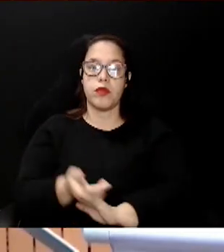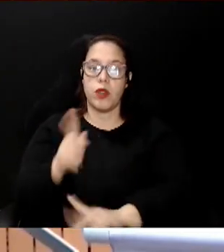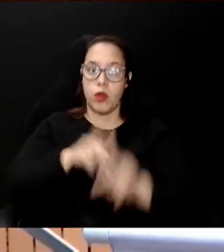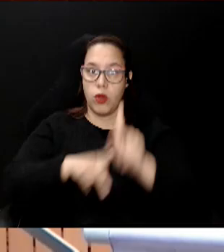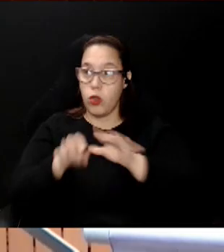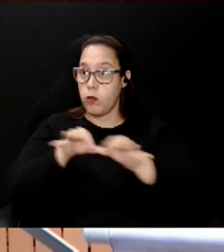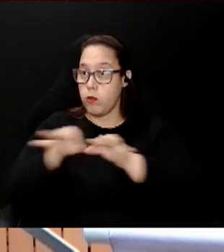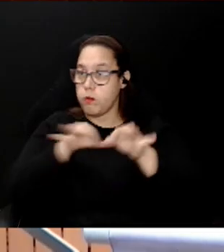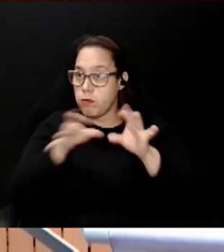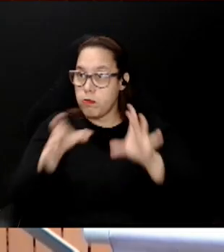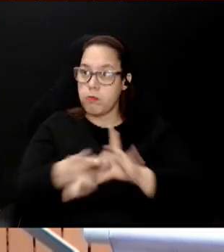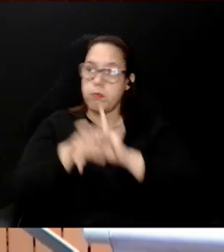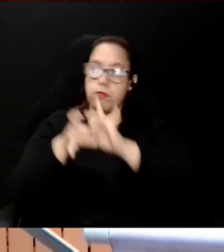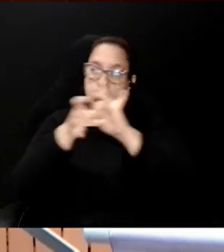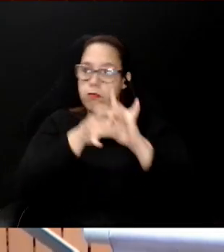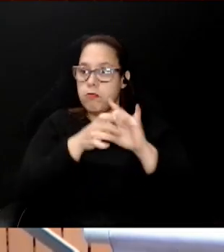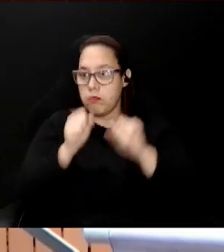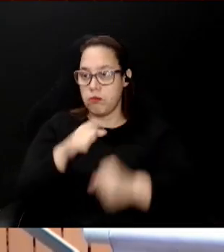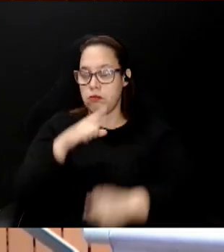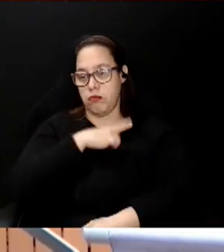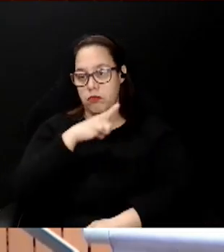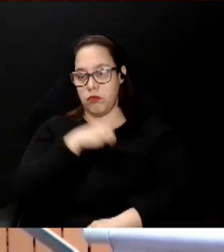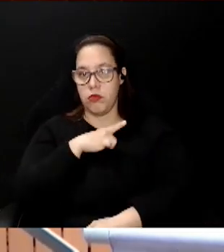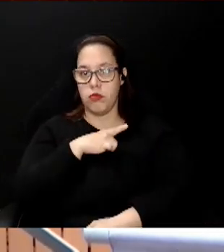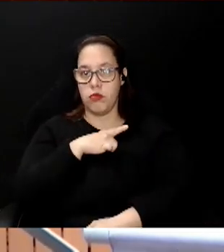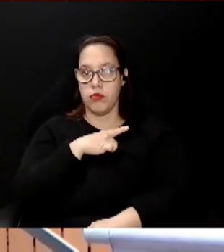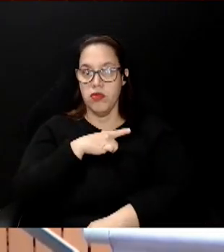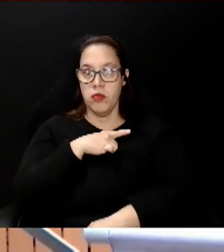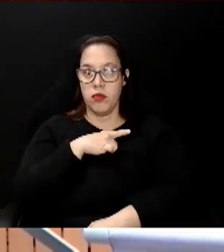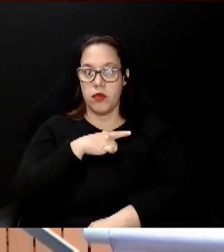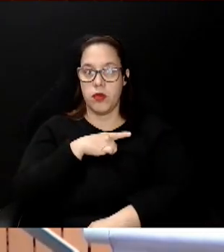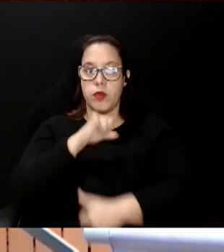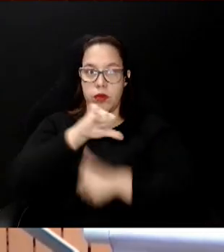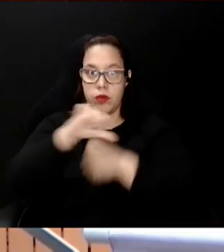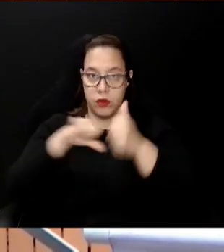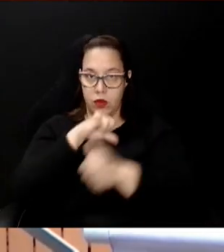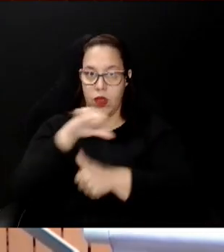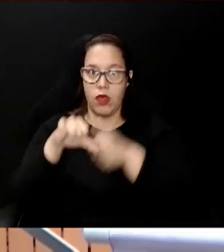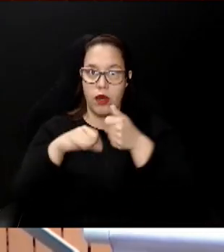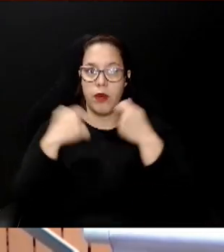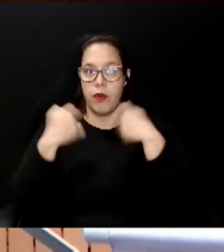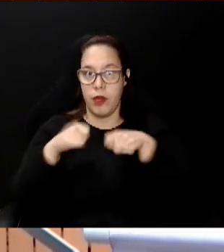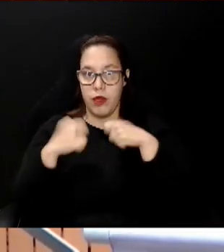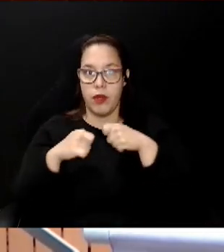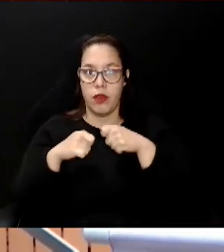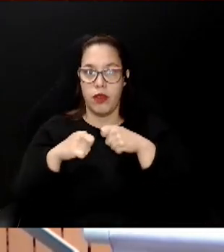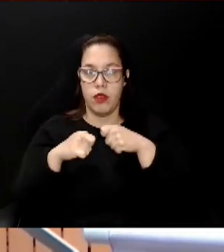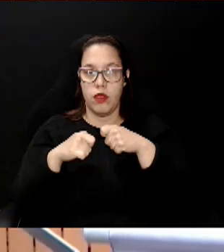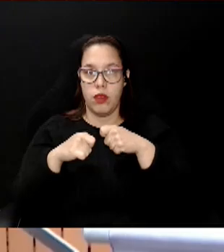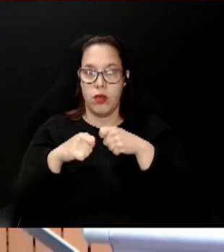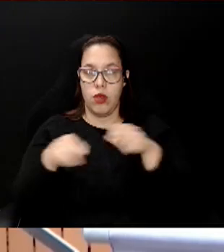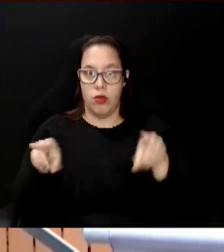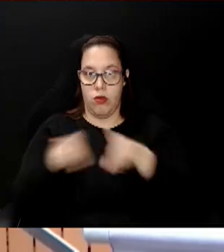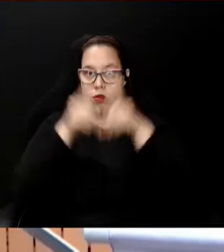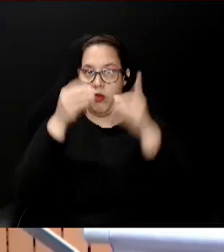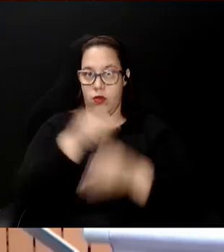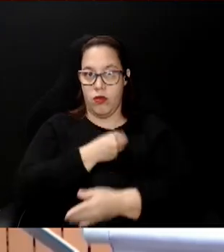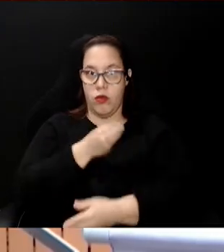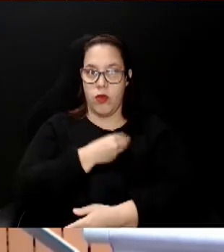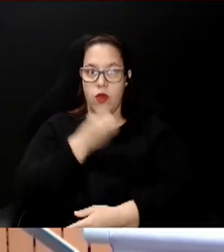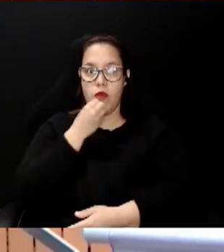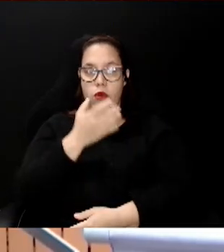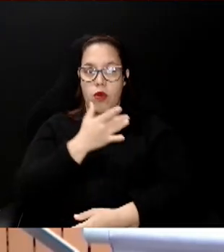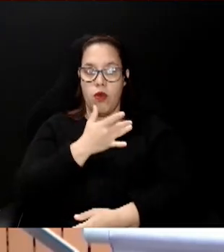unido poderia obter as mudanças que fossem favoráveis para uma vida digna, para o bem comum, fruto da